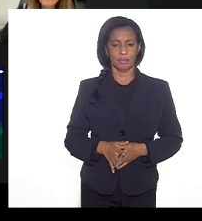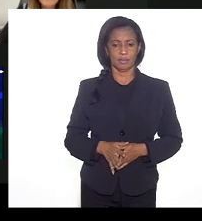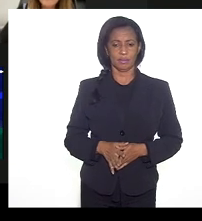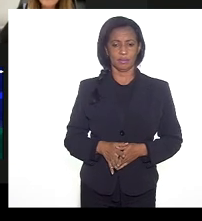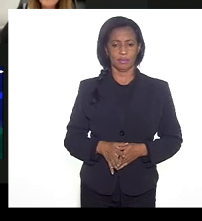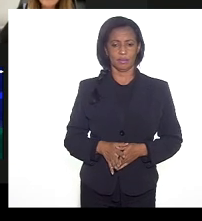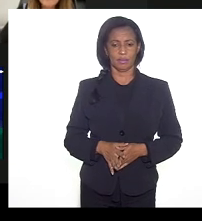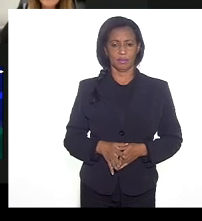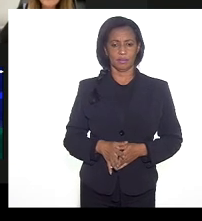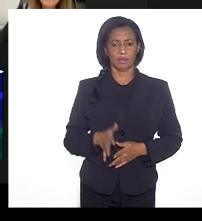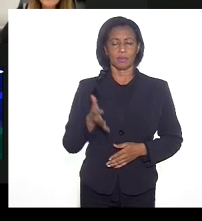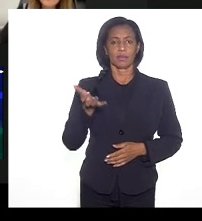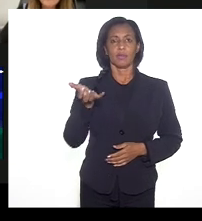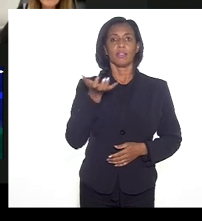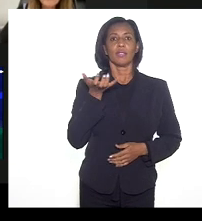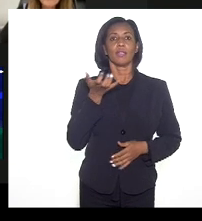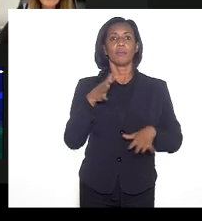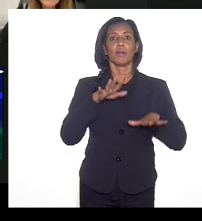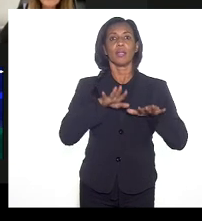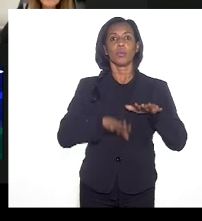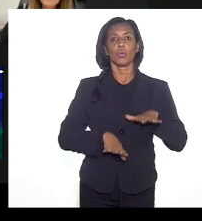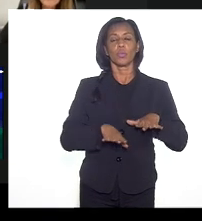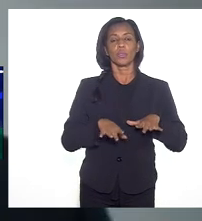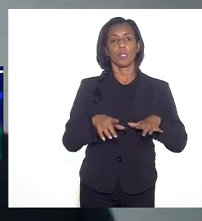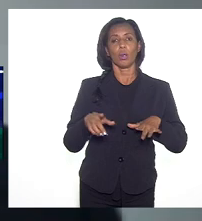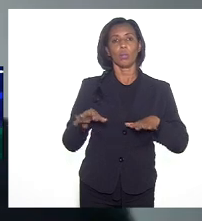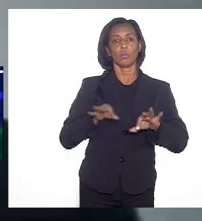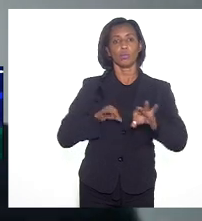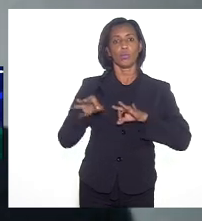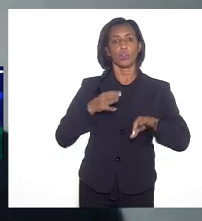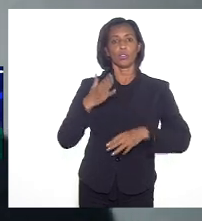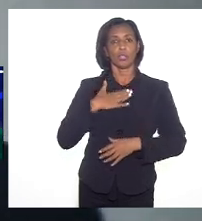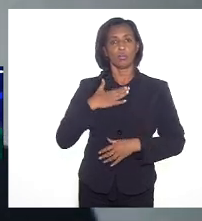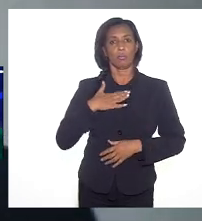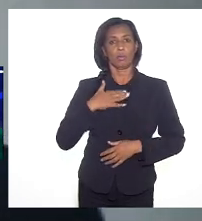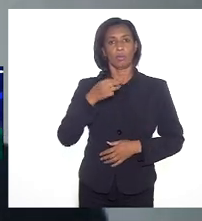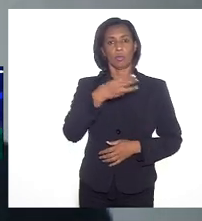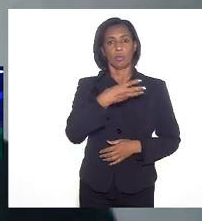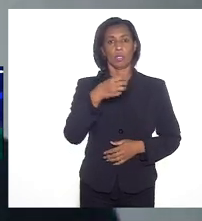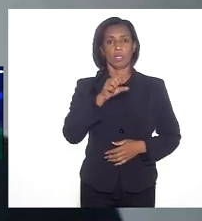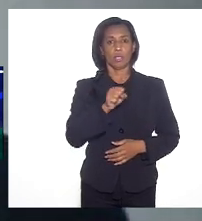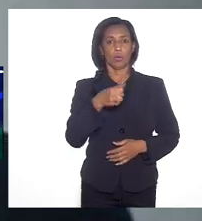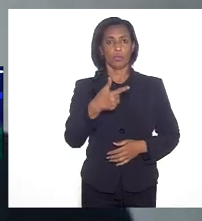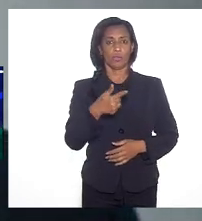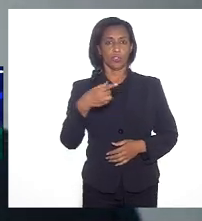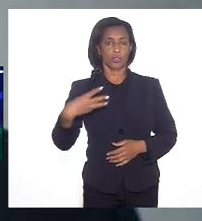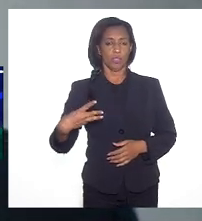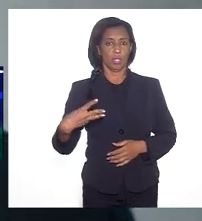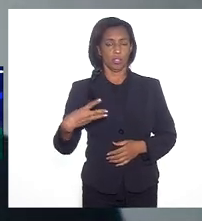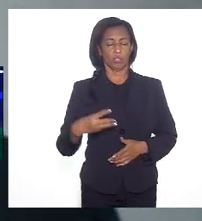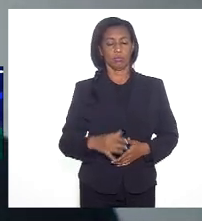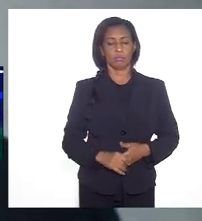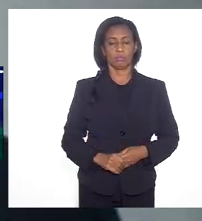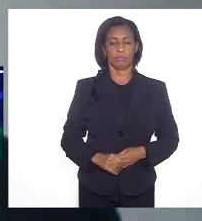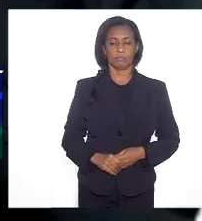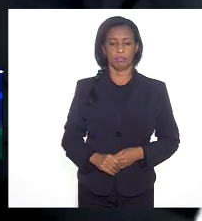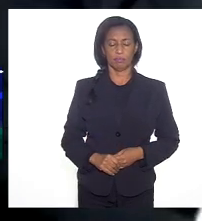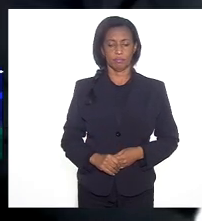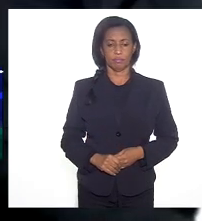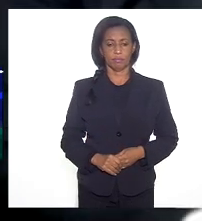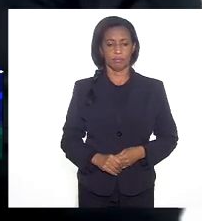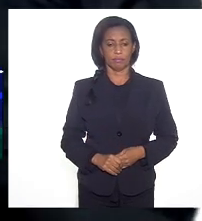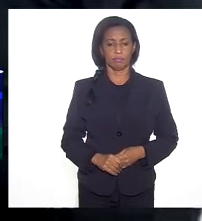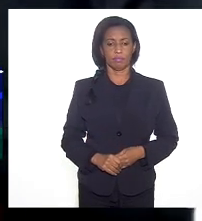eu queria pedir para a inclusão do projeto de minha autoria número 3823 2021 presidente ok